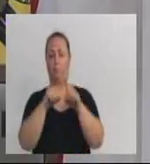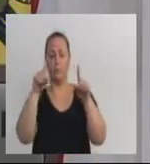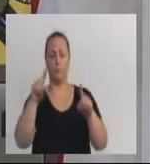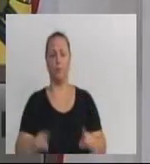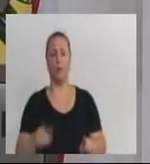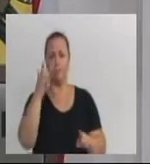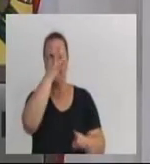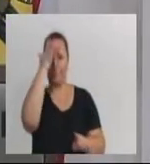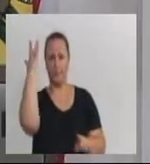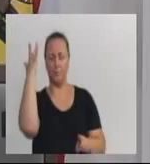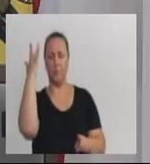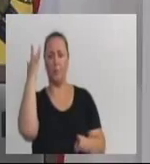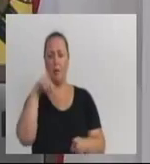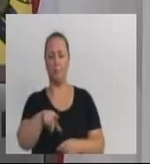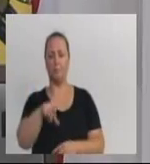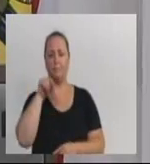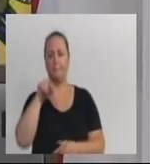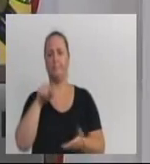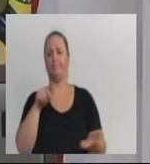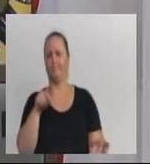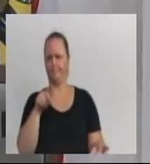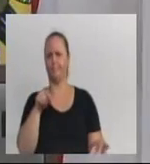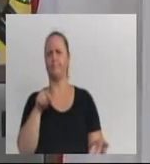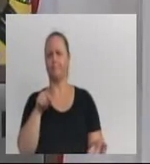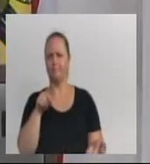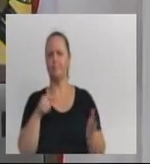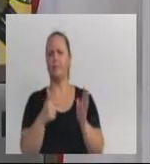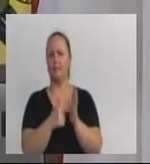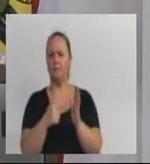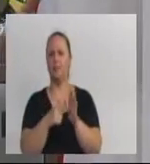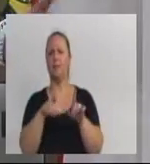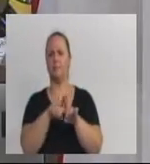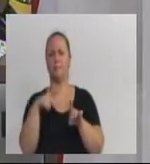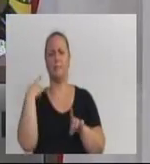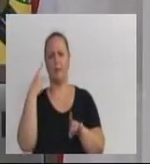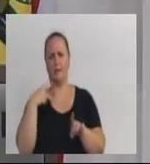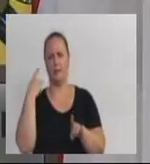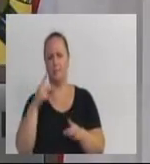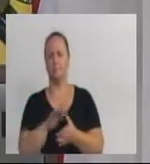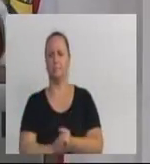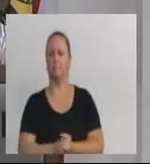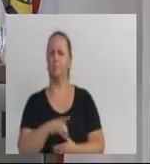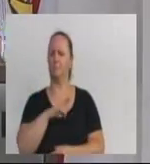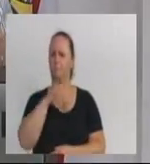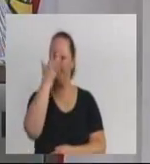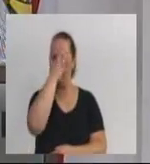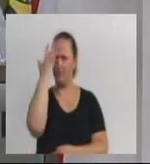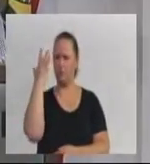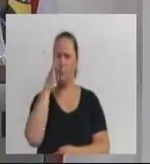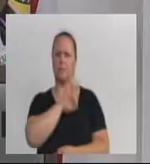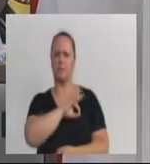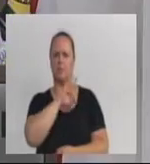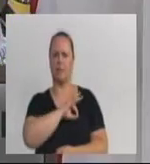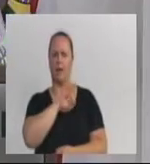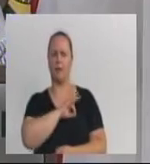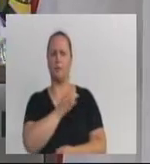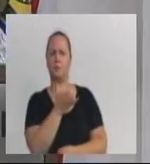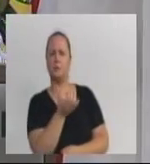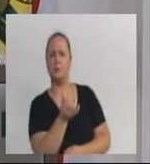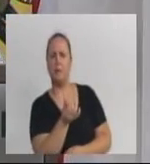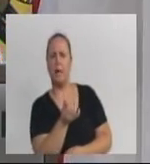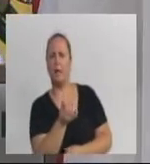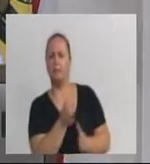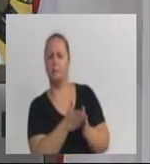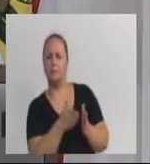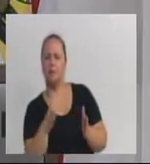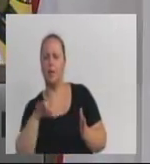cargos comissionados indicado por vereadores. Gente lá que ganha de 6 mil a 9 mil reais. De 6